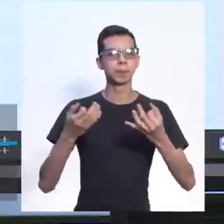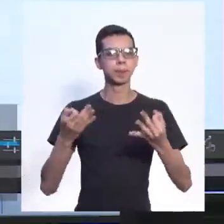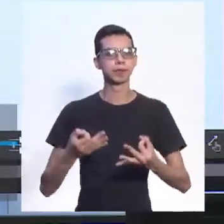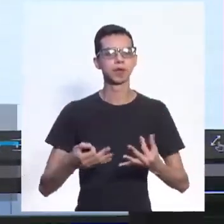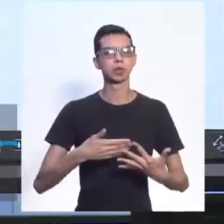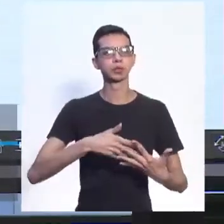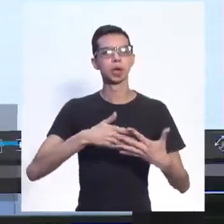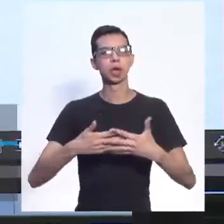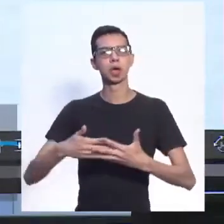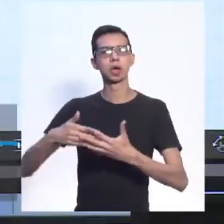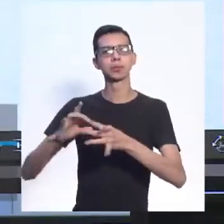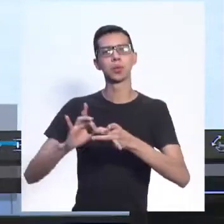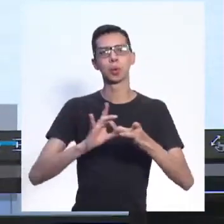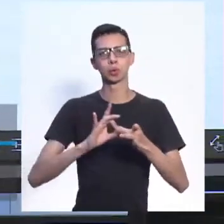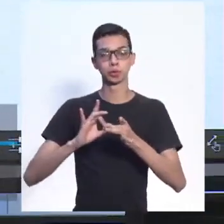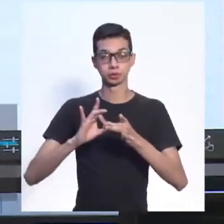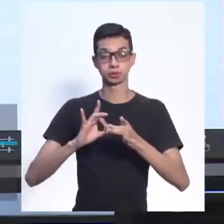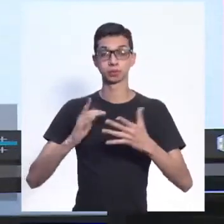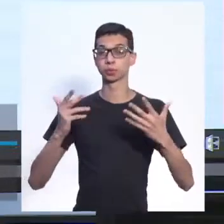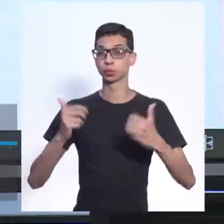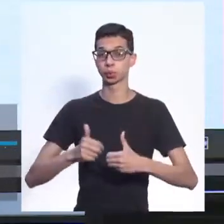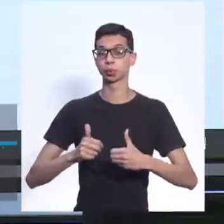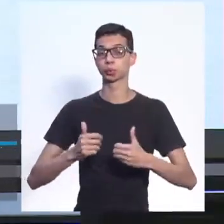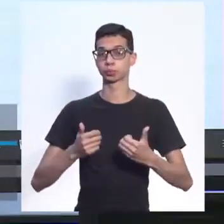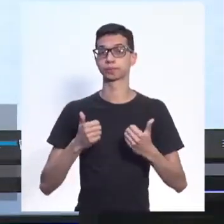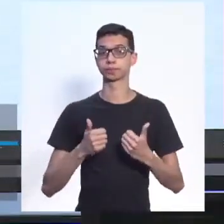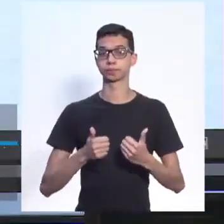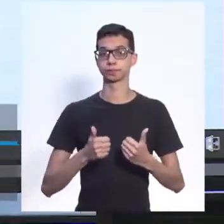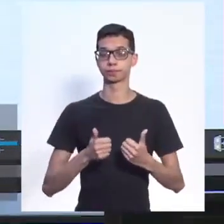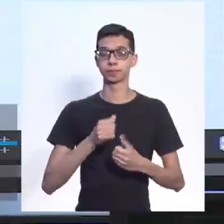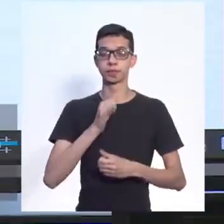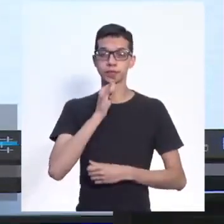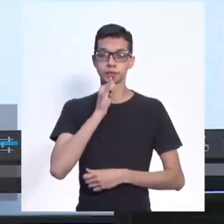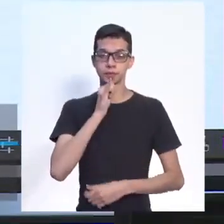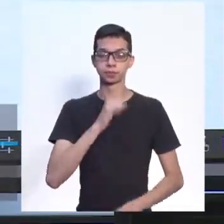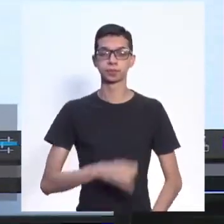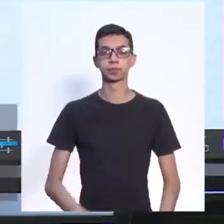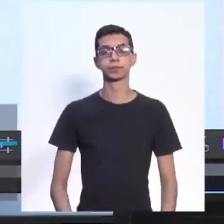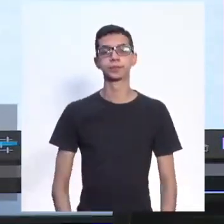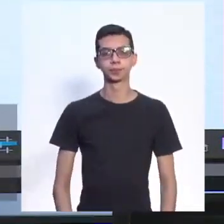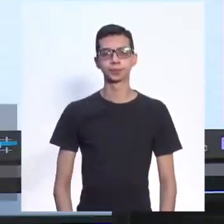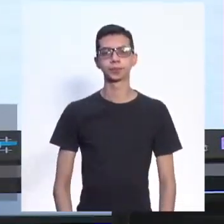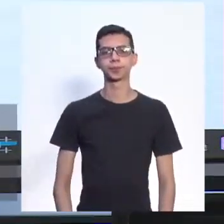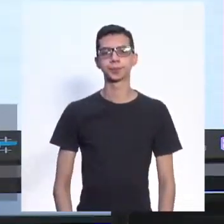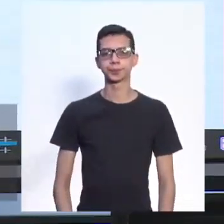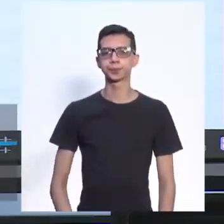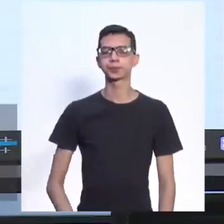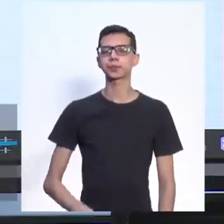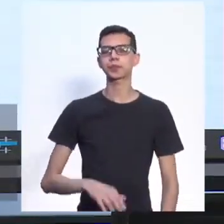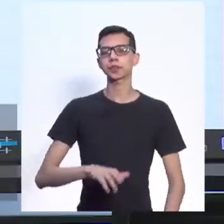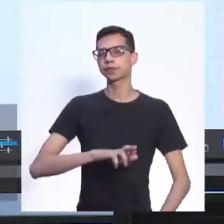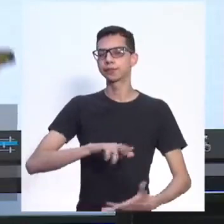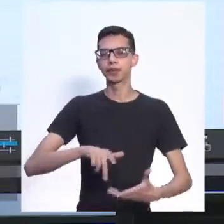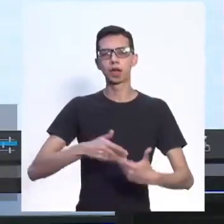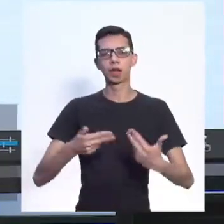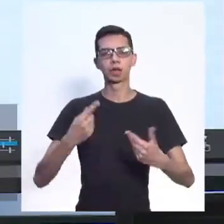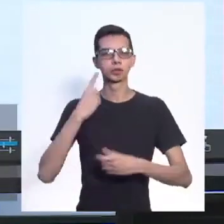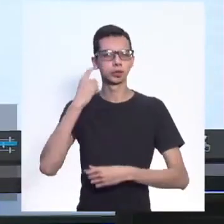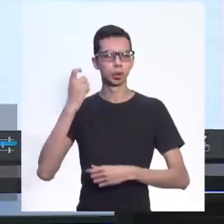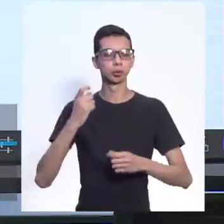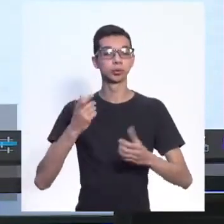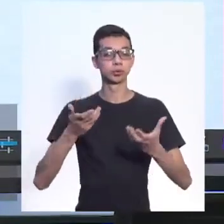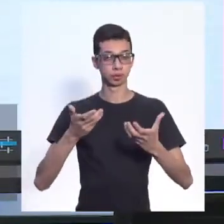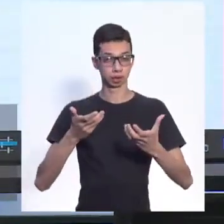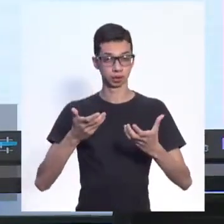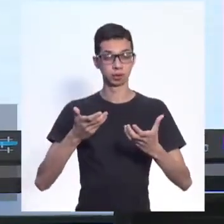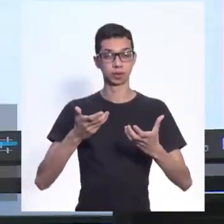sendo passado ali no palco, etc. Tá? Então, e outros elementos sonoros que eu quiser colocar, vinhetas, né? Entre uma canção e